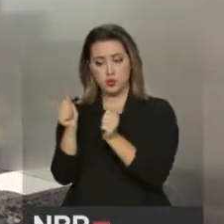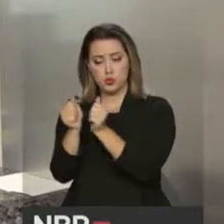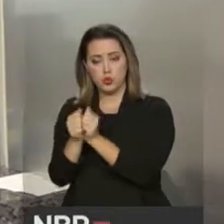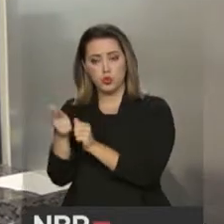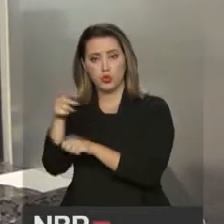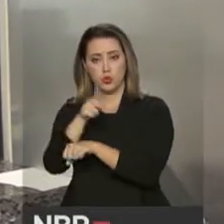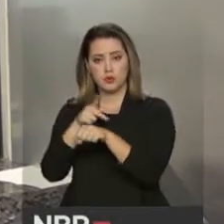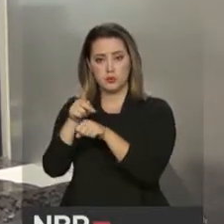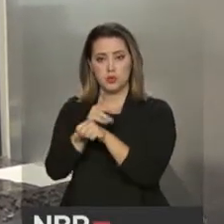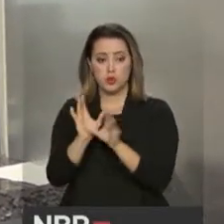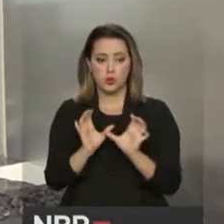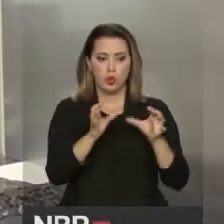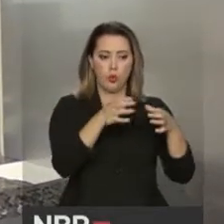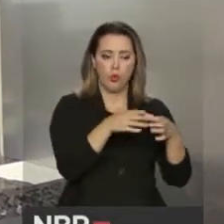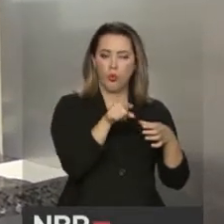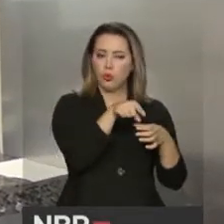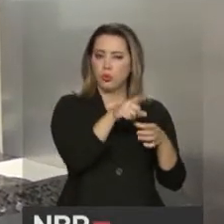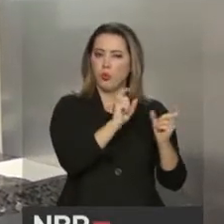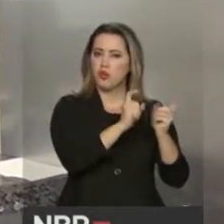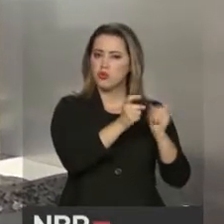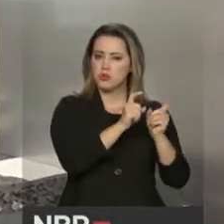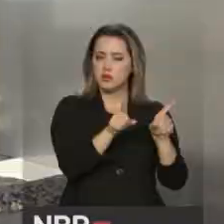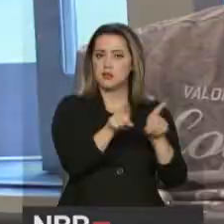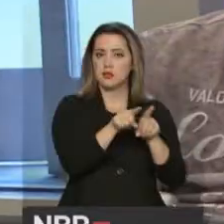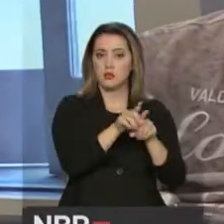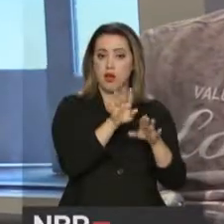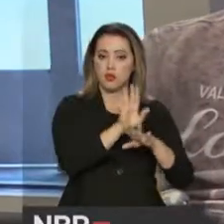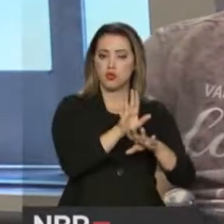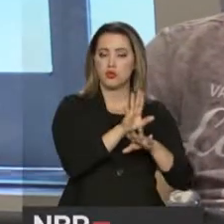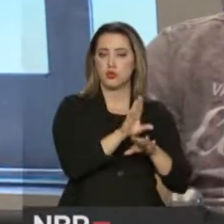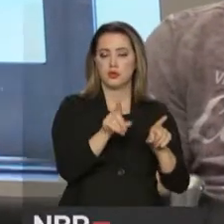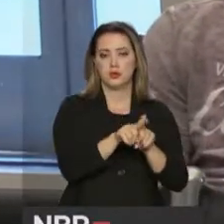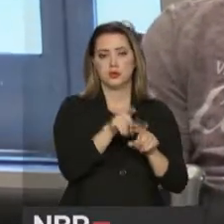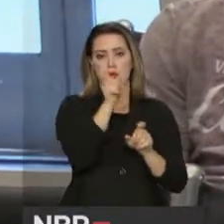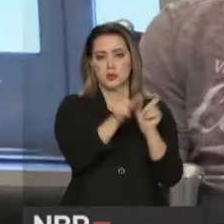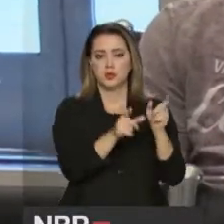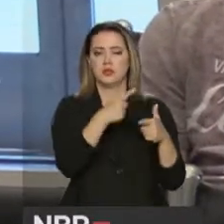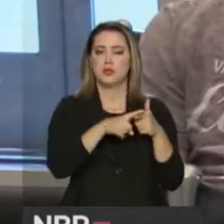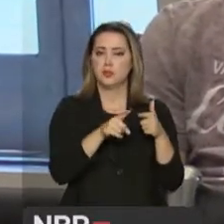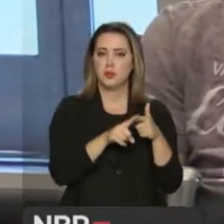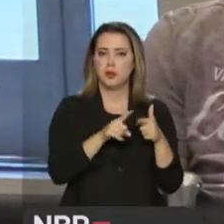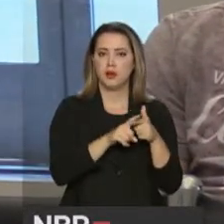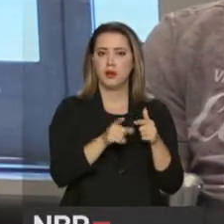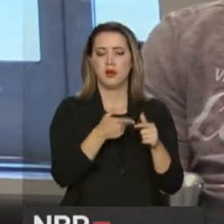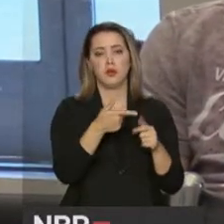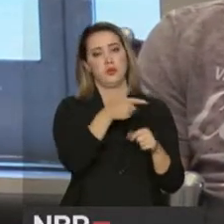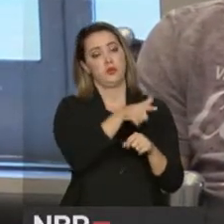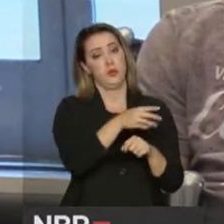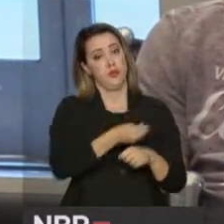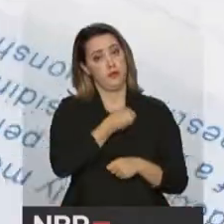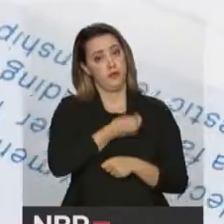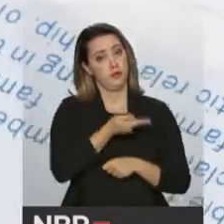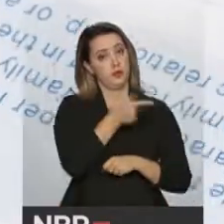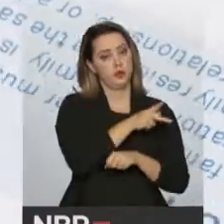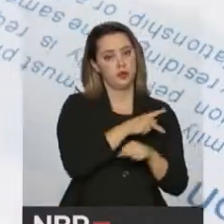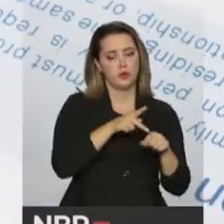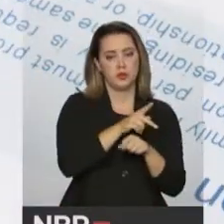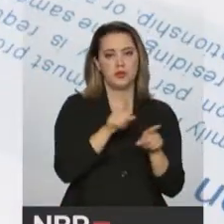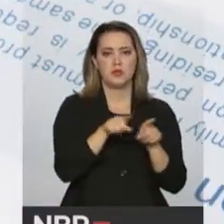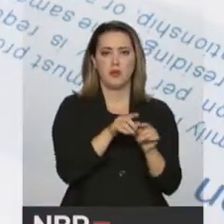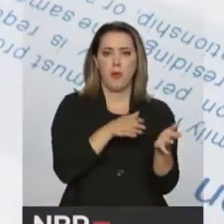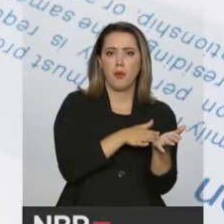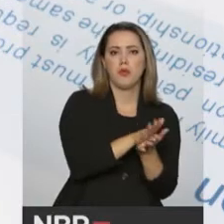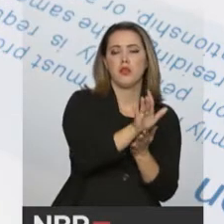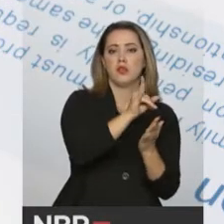o consulado cuida da assistência a cidadãos brasileiros que passam por algum problema no exterior. Ele também emite